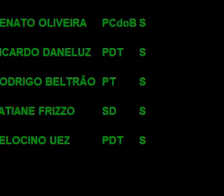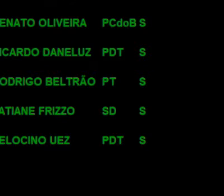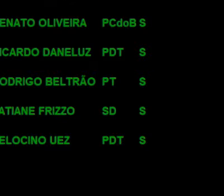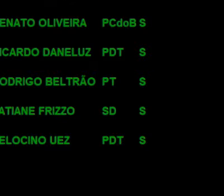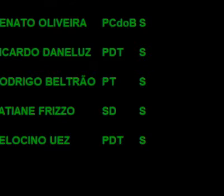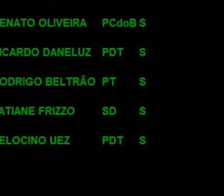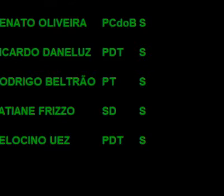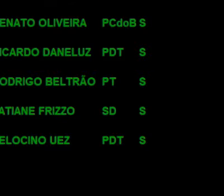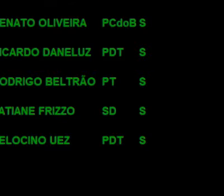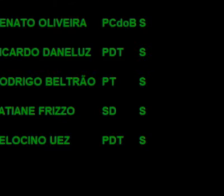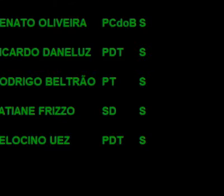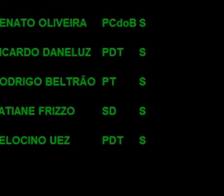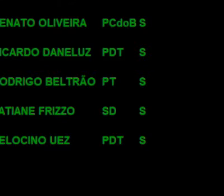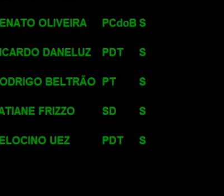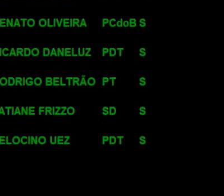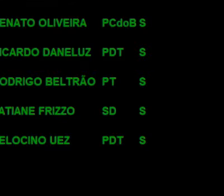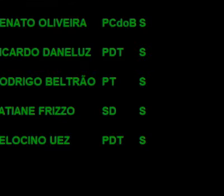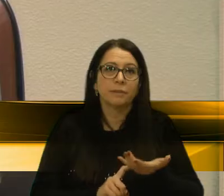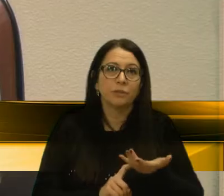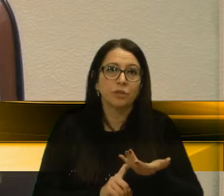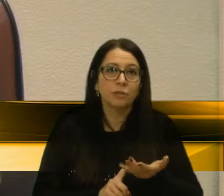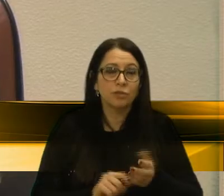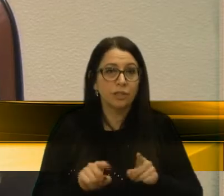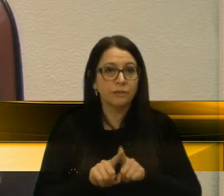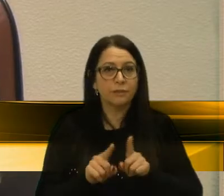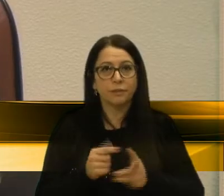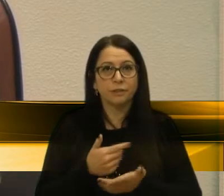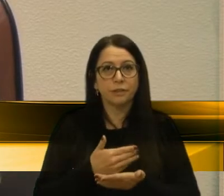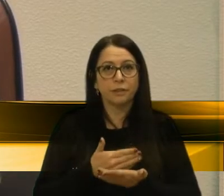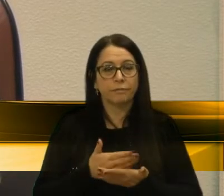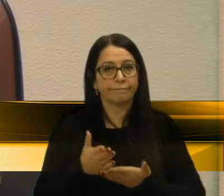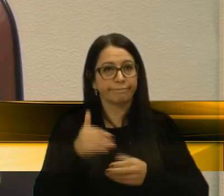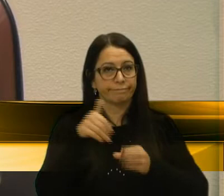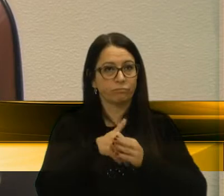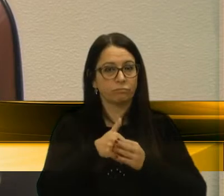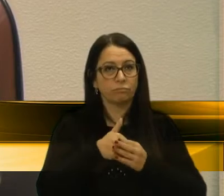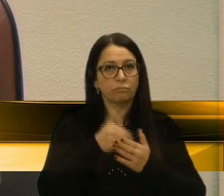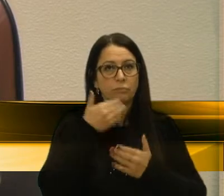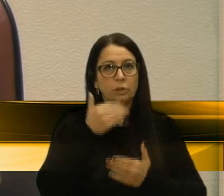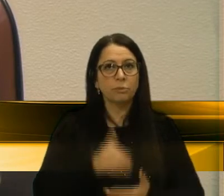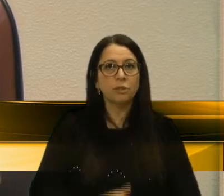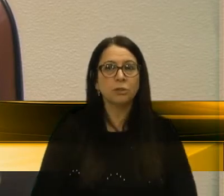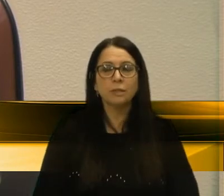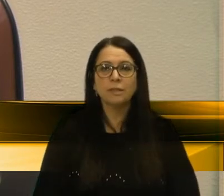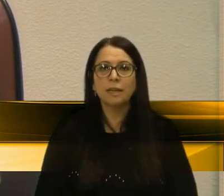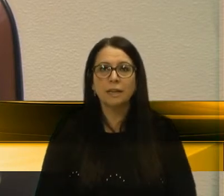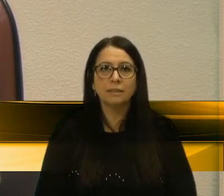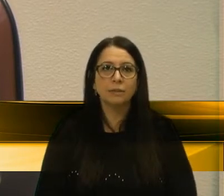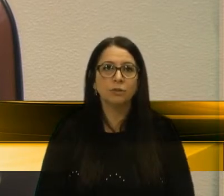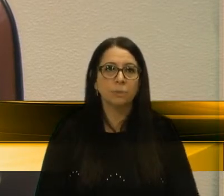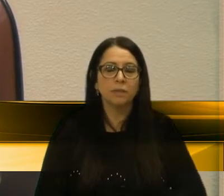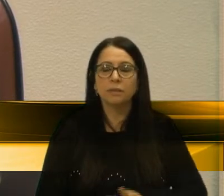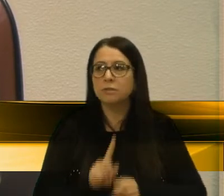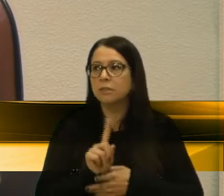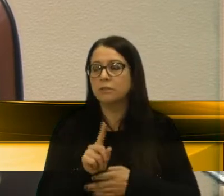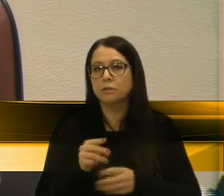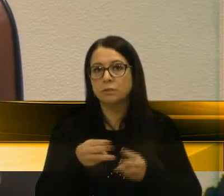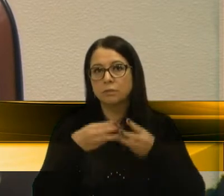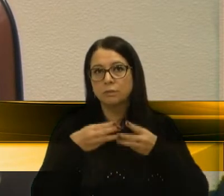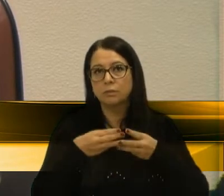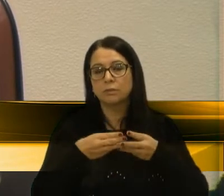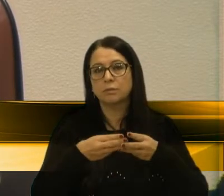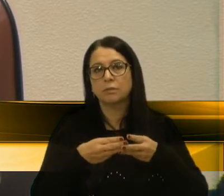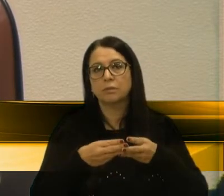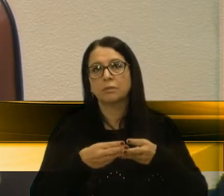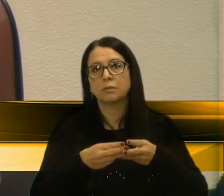observador registro os votos o vereador fiúza vota favorável à moção número 13 encerrada a votação